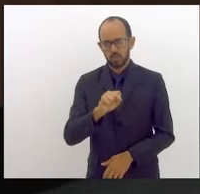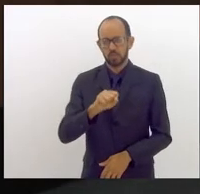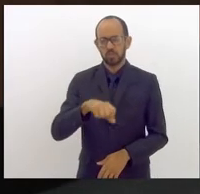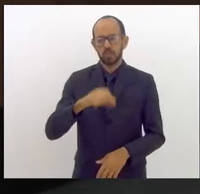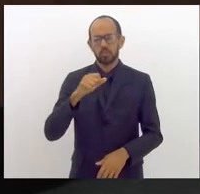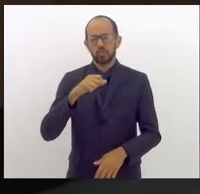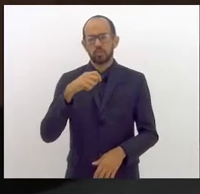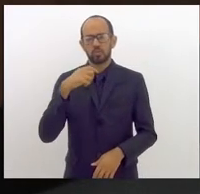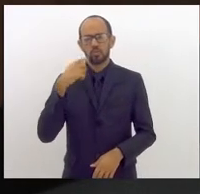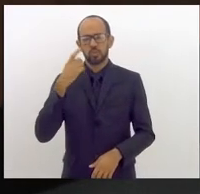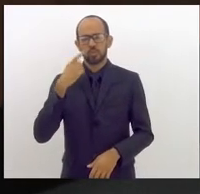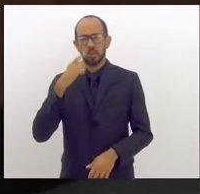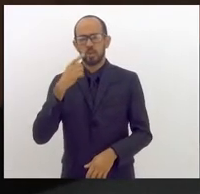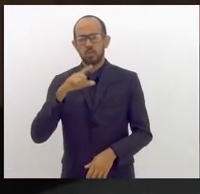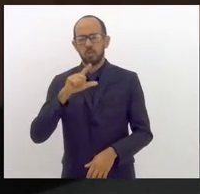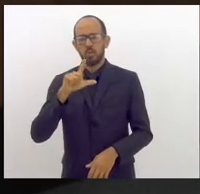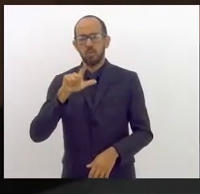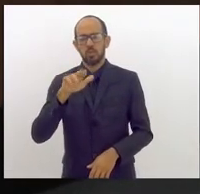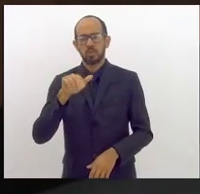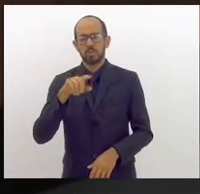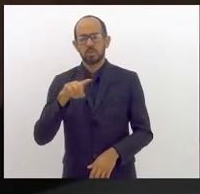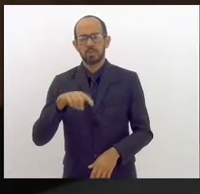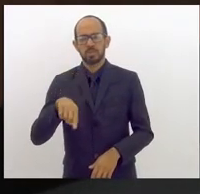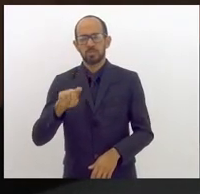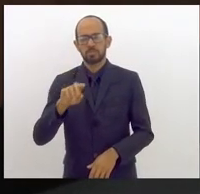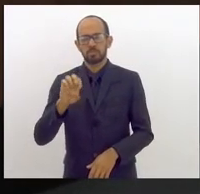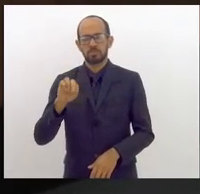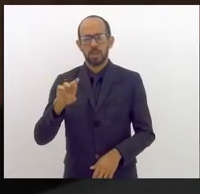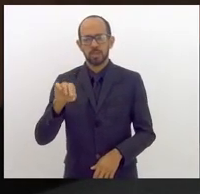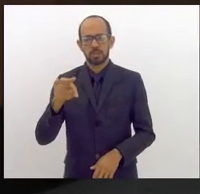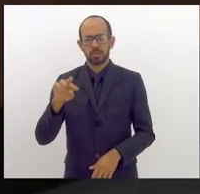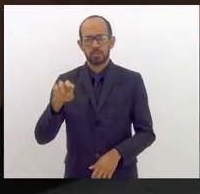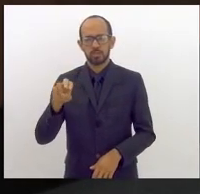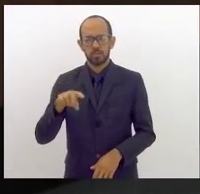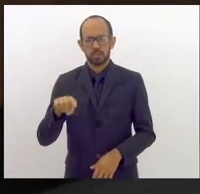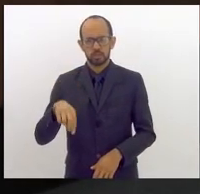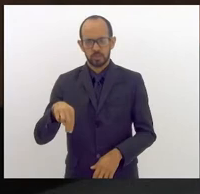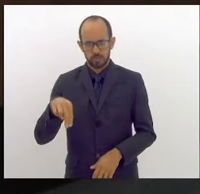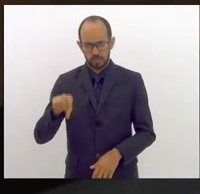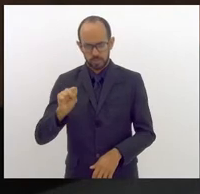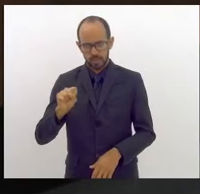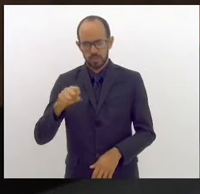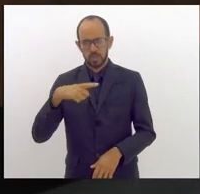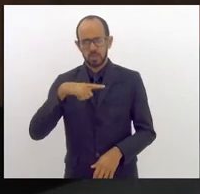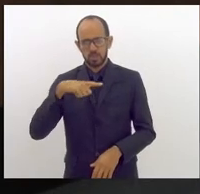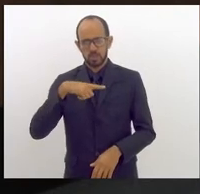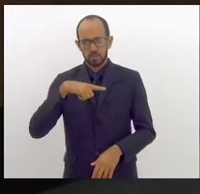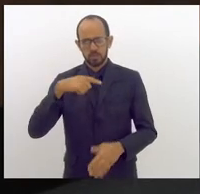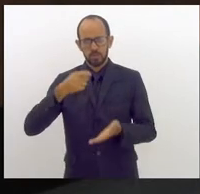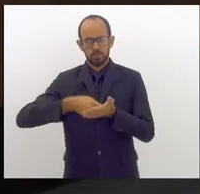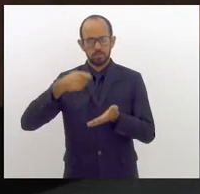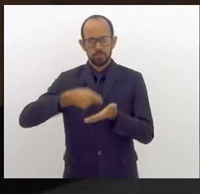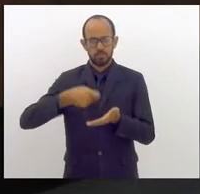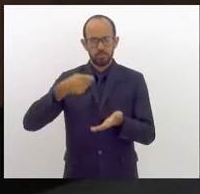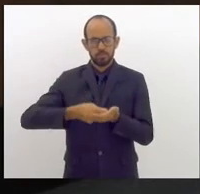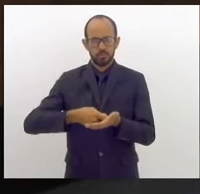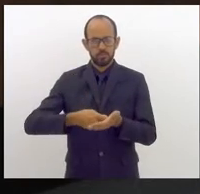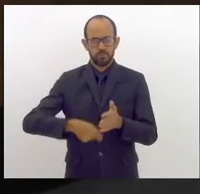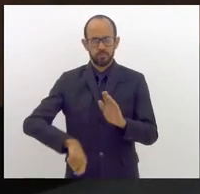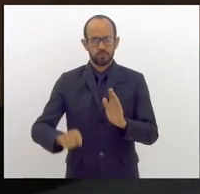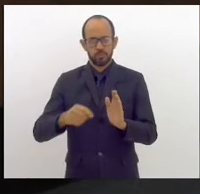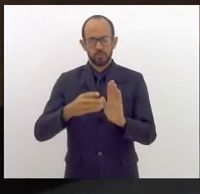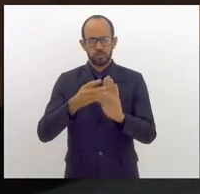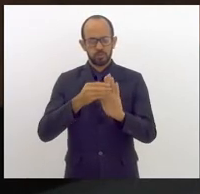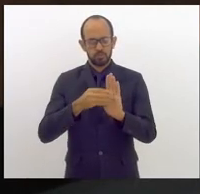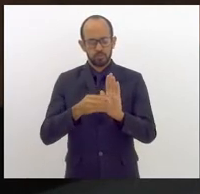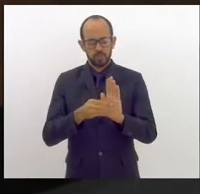Martins tá alterando a lei 3008 de 98 que dispõe sobre obrigatoriedade de habilitação e